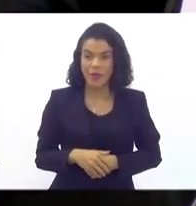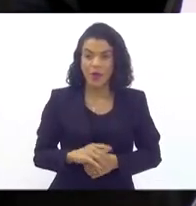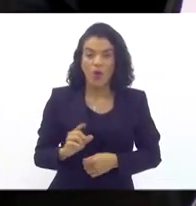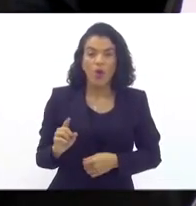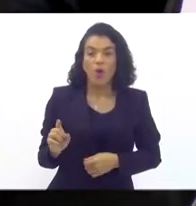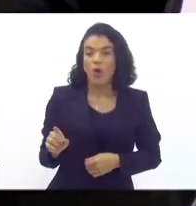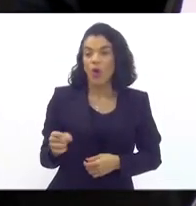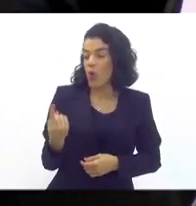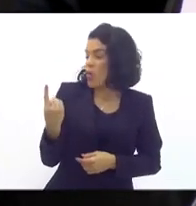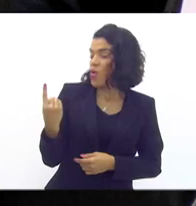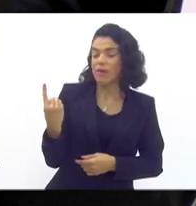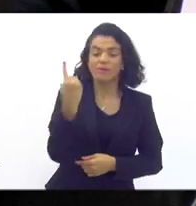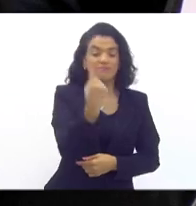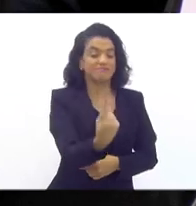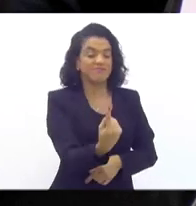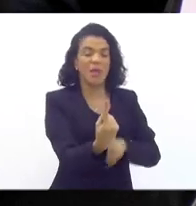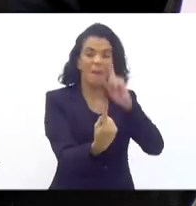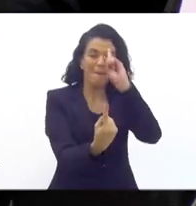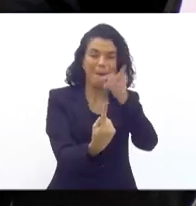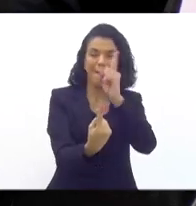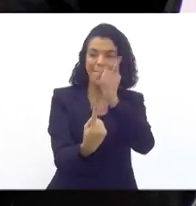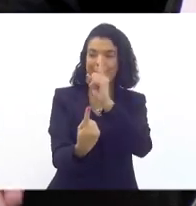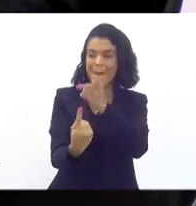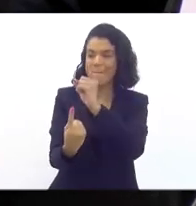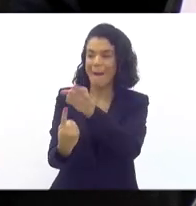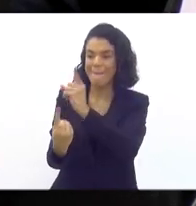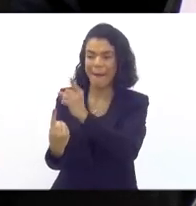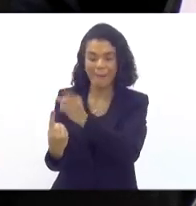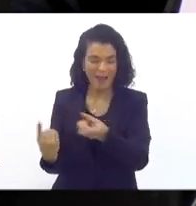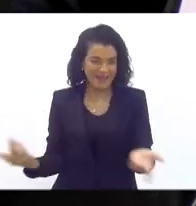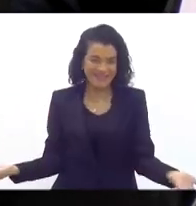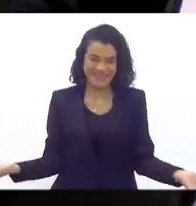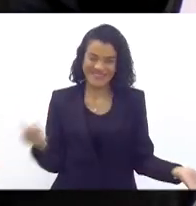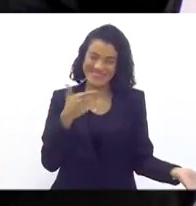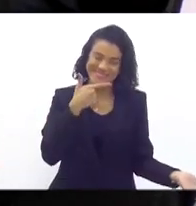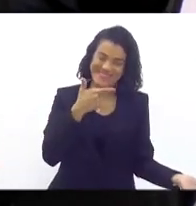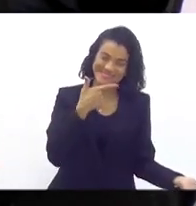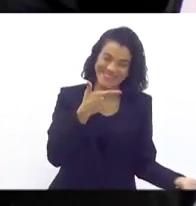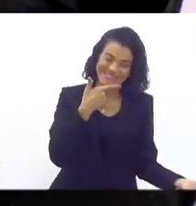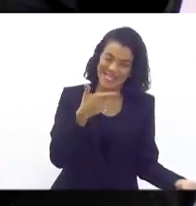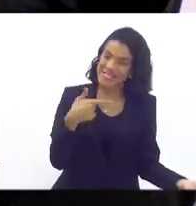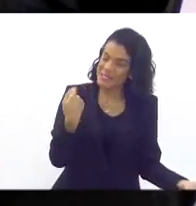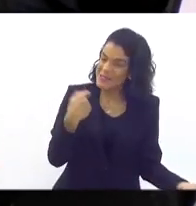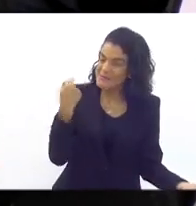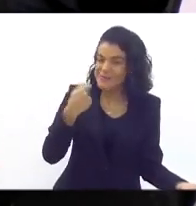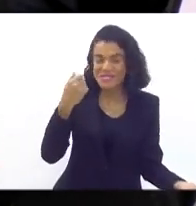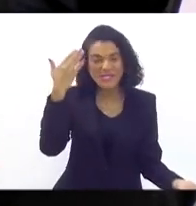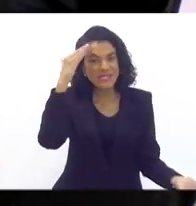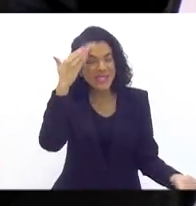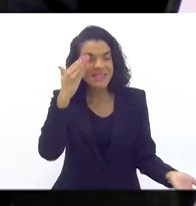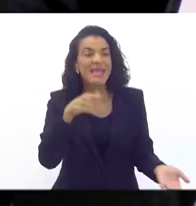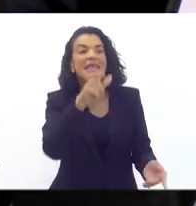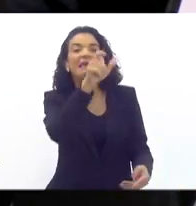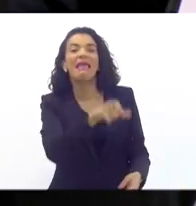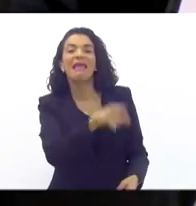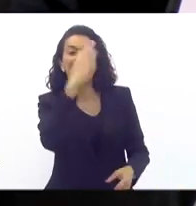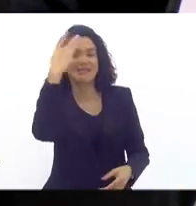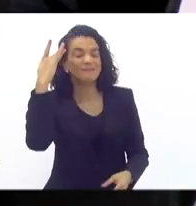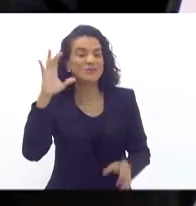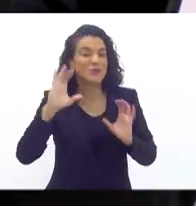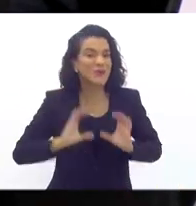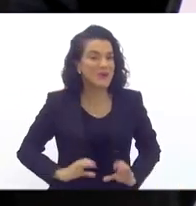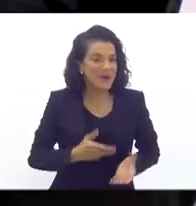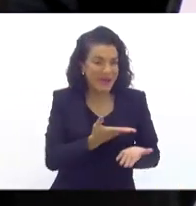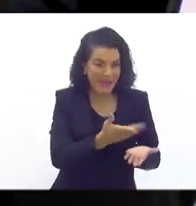segundo de ninguém e da ordem e diz que comanda tudo então nós precisamos clarear para saber quem é o cidadão o que que ele faz